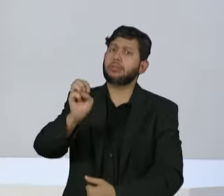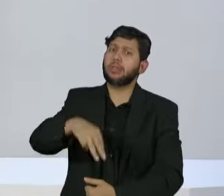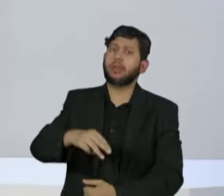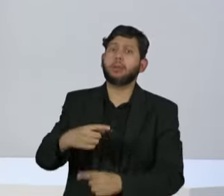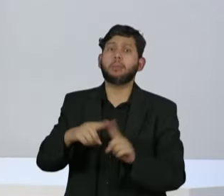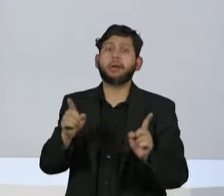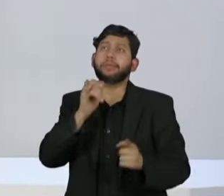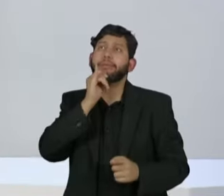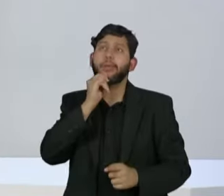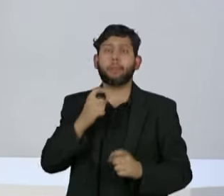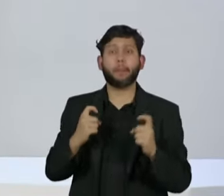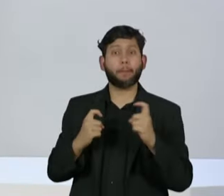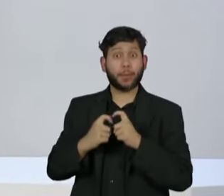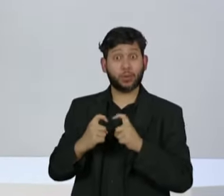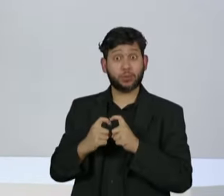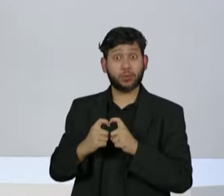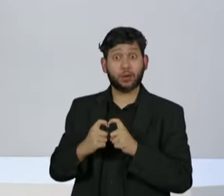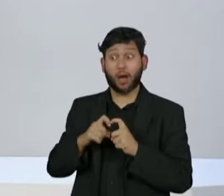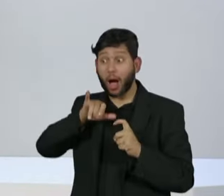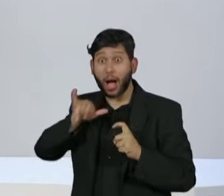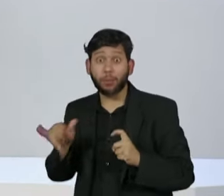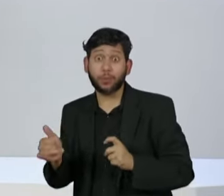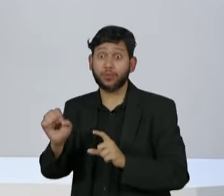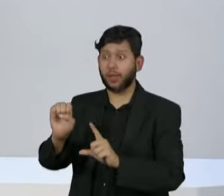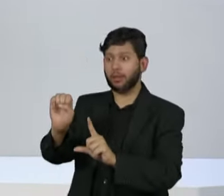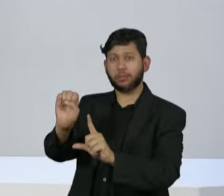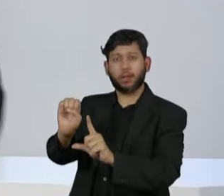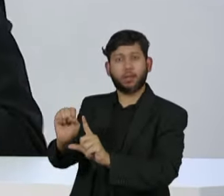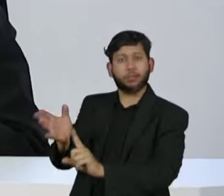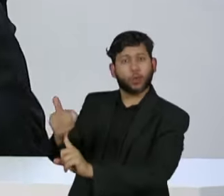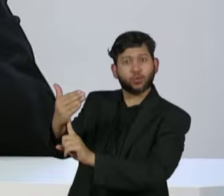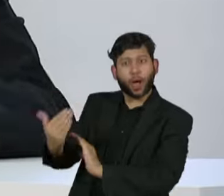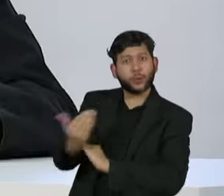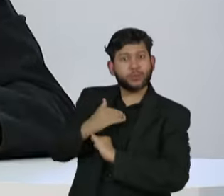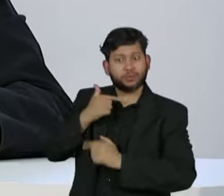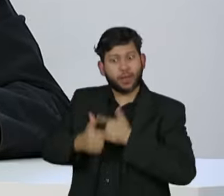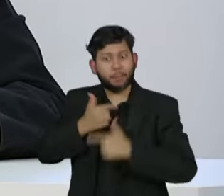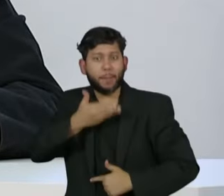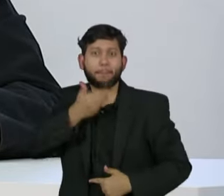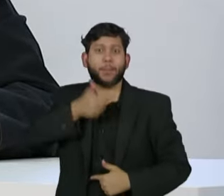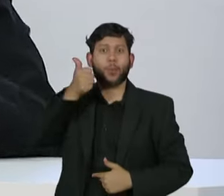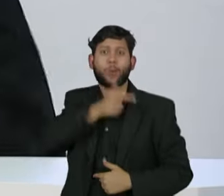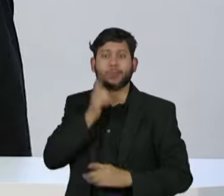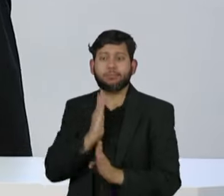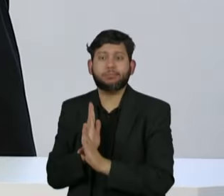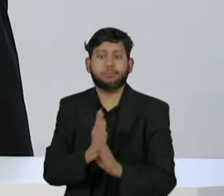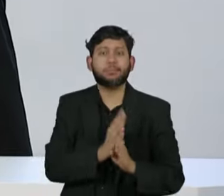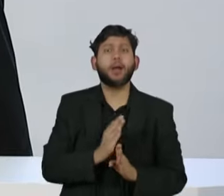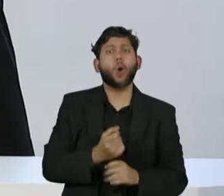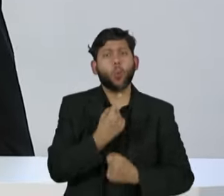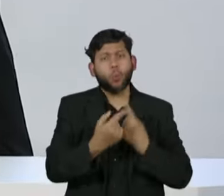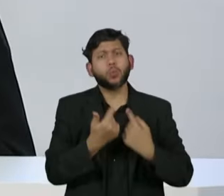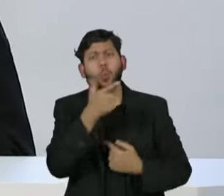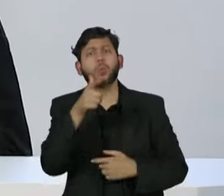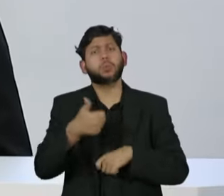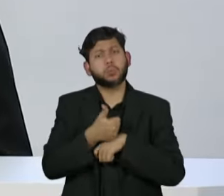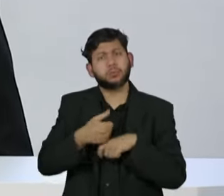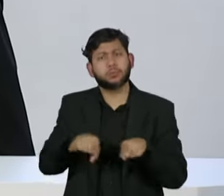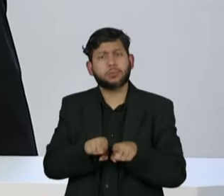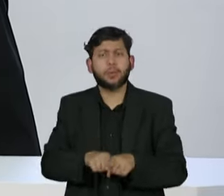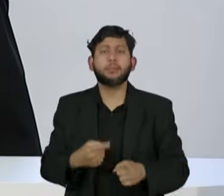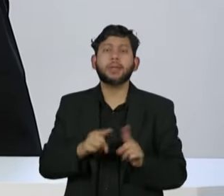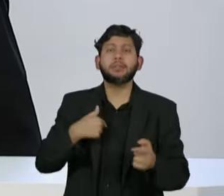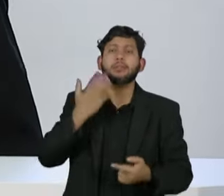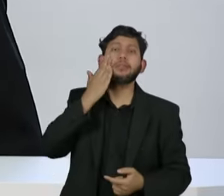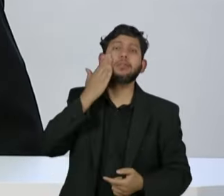do médico que vai usar a automação em algumas partes do seu trabalho isso também aconteceu em algumas profissões só que a gente entende que também que